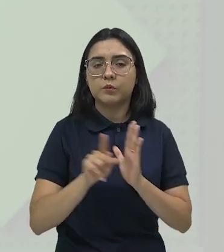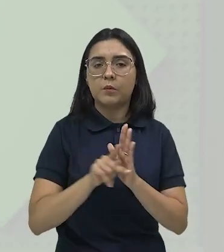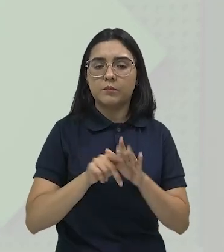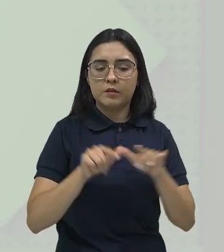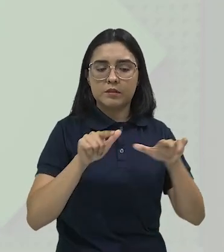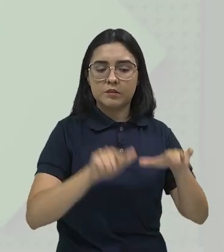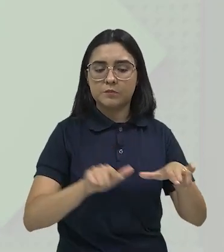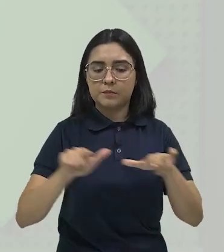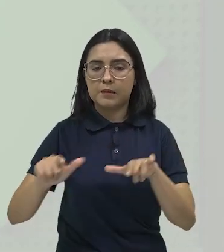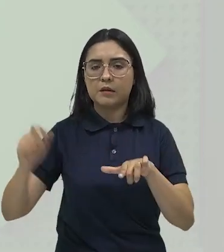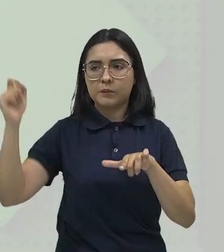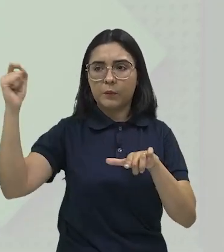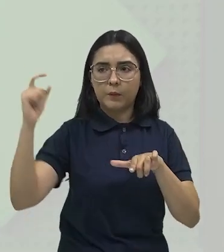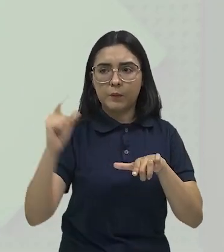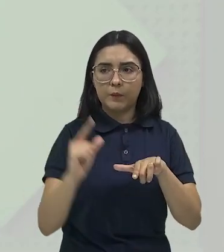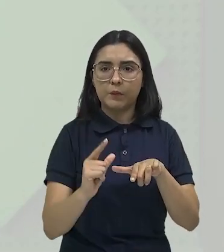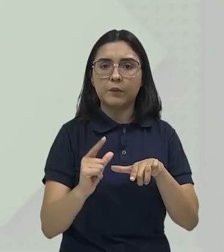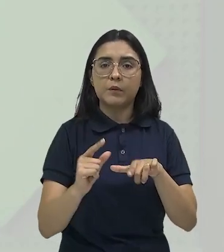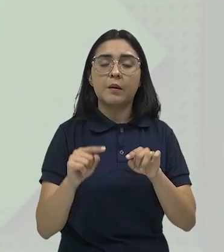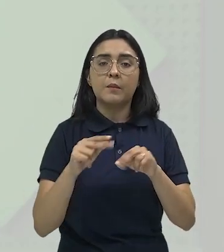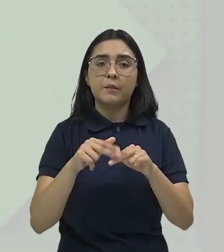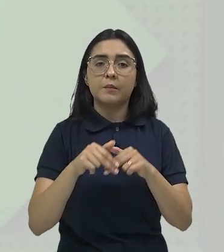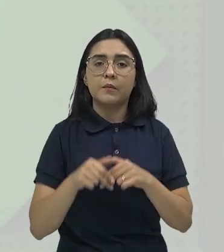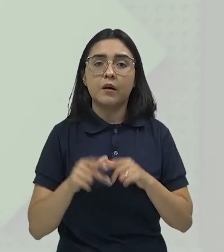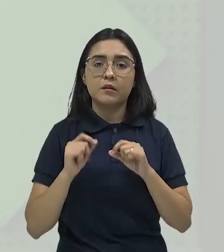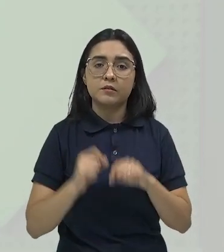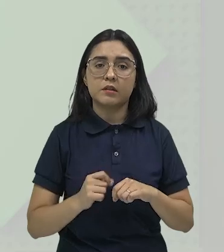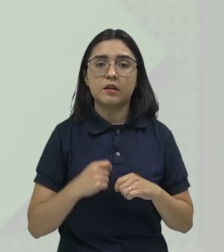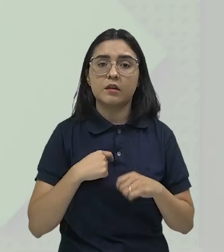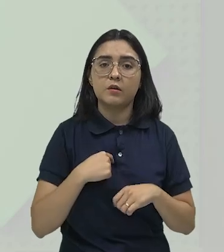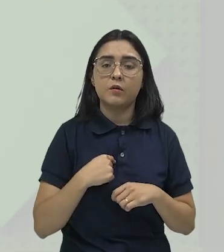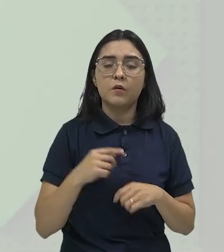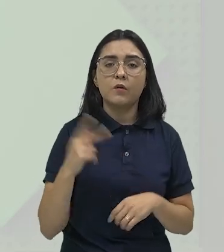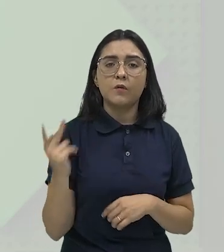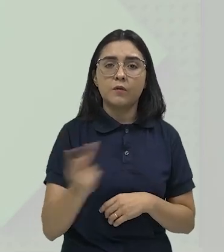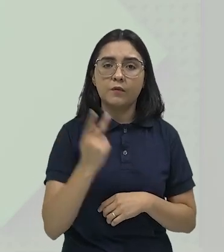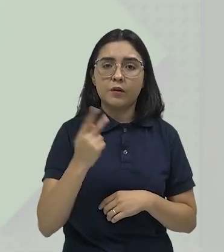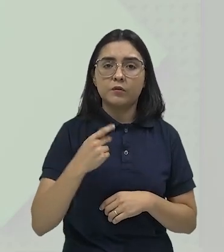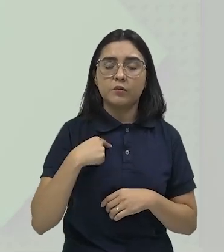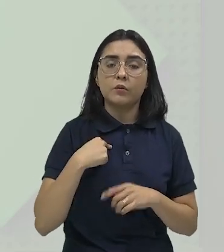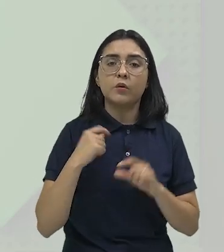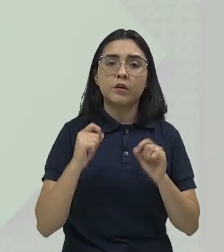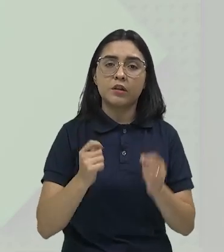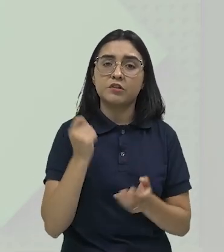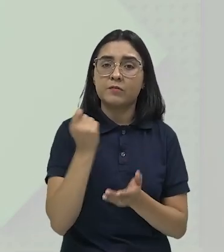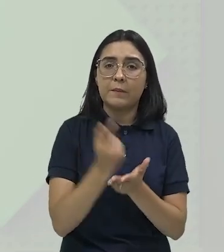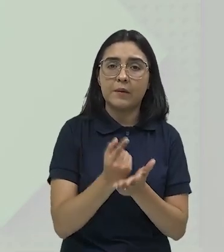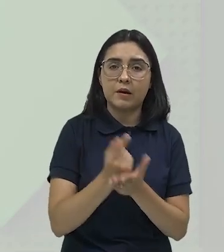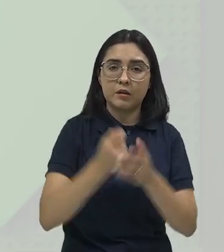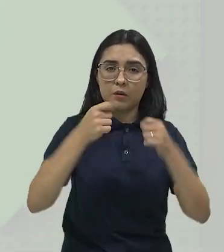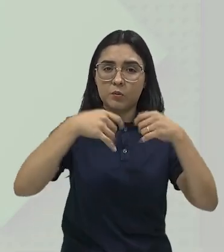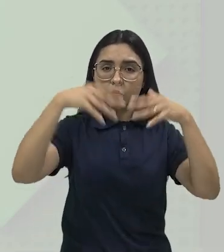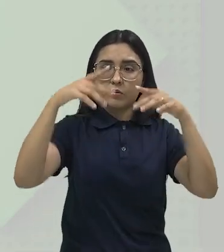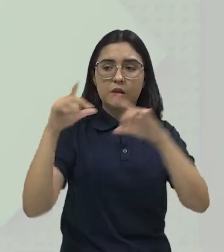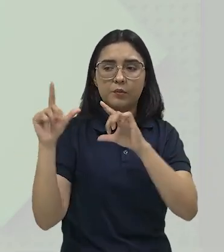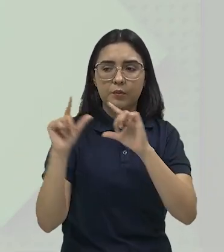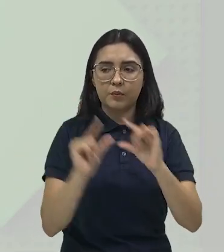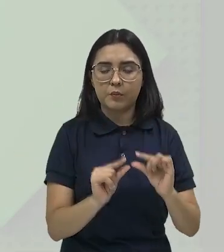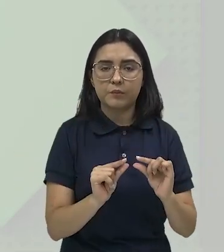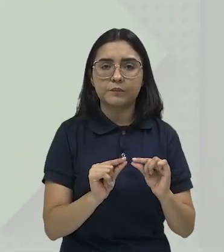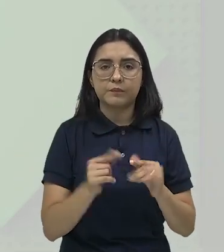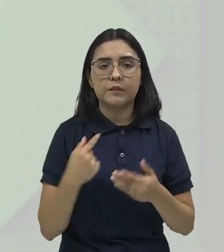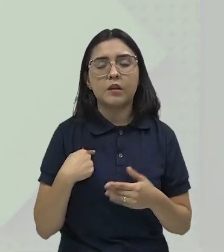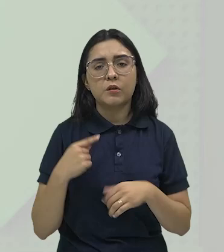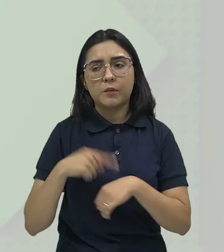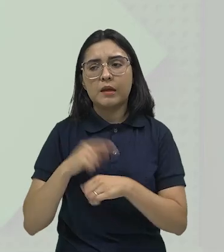dessas placas solares com a redução da conta de luz. Então, é algo que você vai pagar caro no momento para